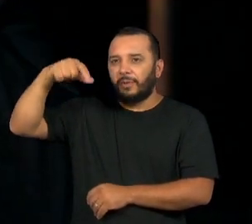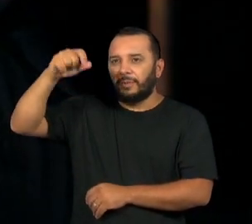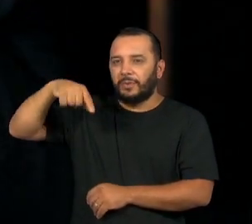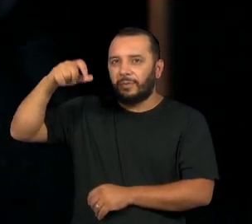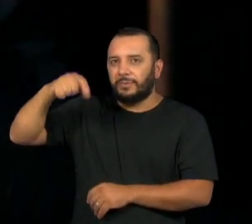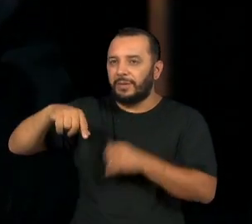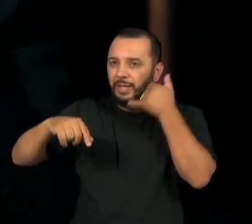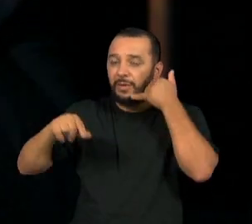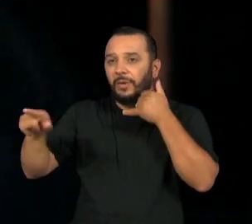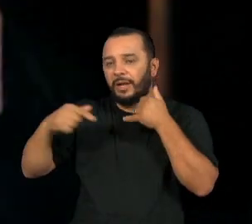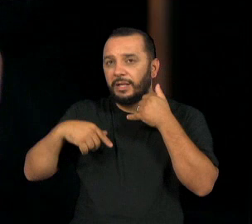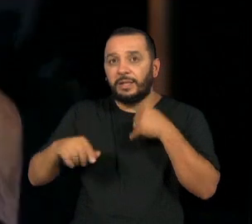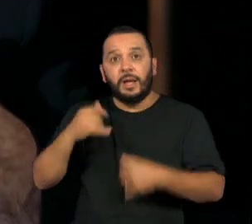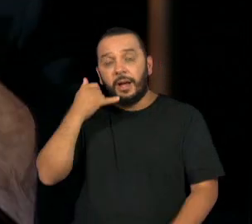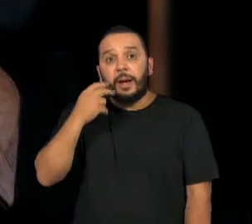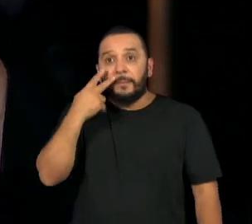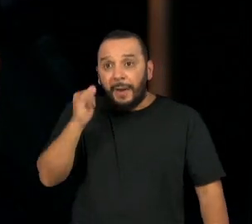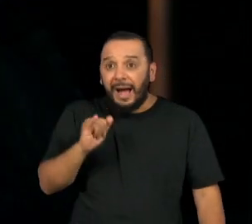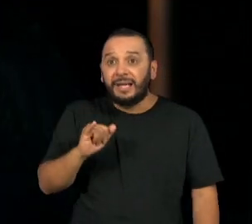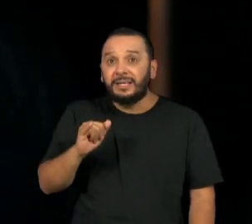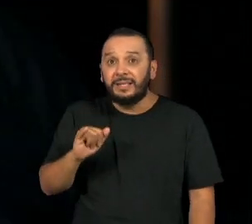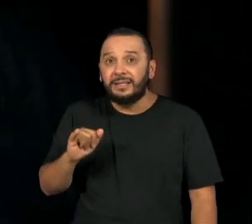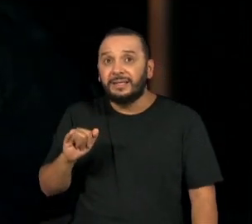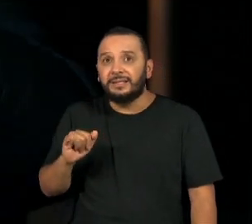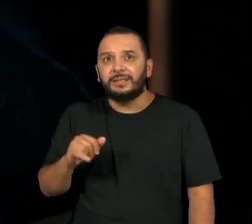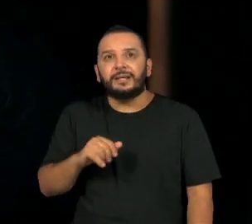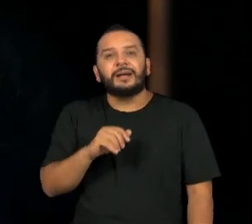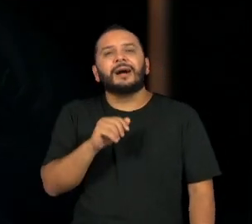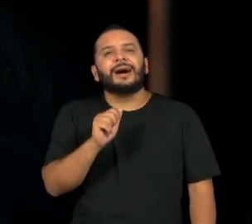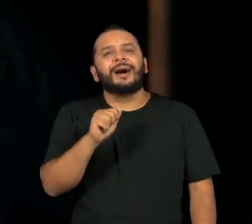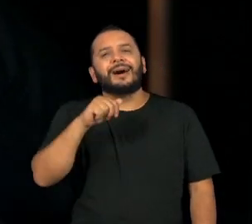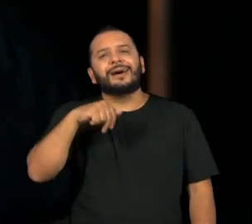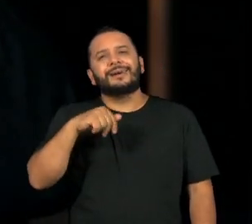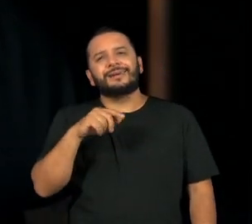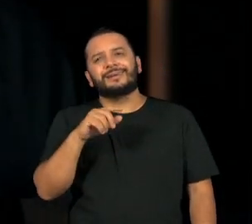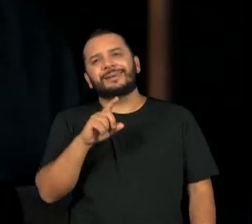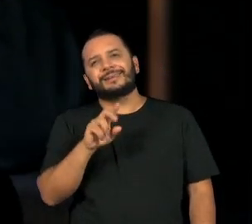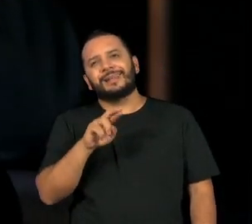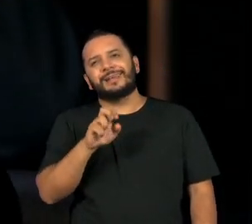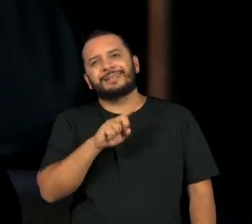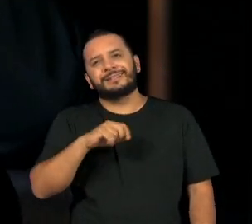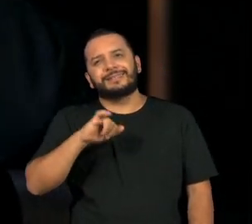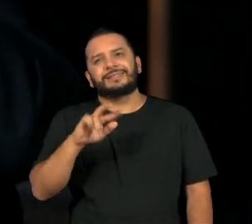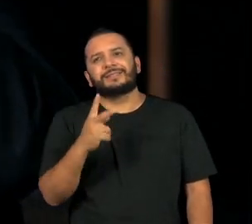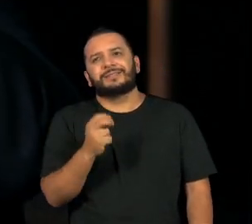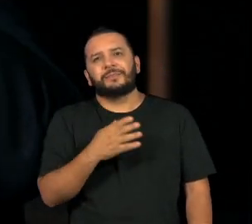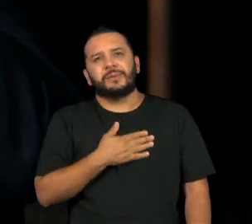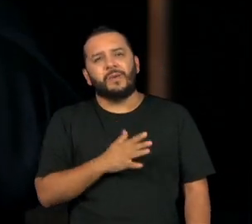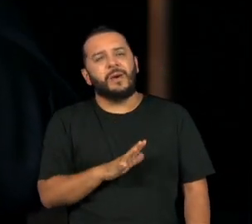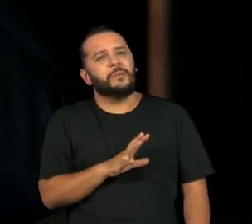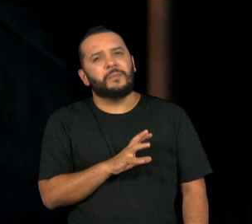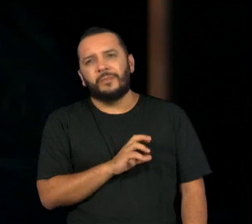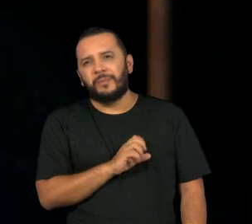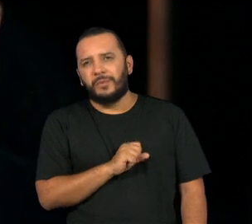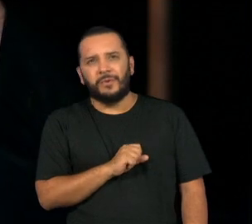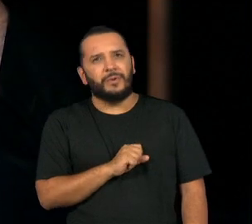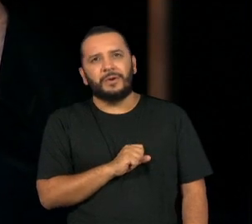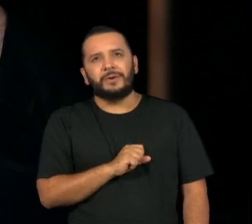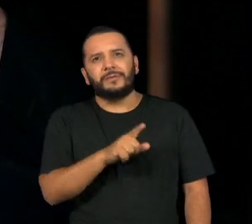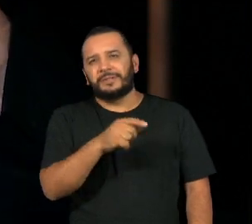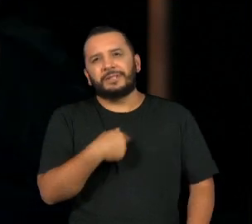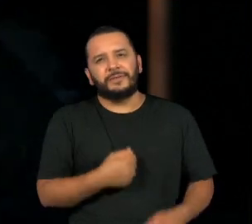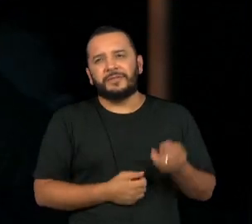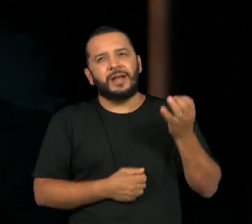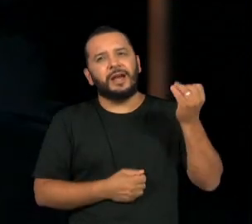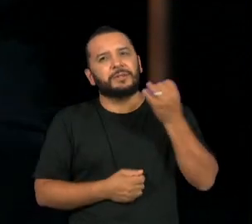Liguei, ele atendeu. Pai! Andrezinho, me chamava de Andrezinho. Andrezinho, meu amor, que viagem que você